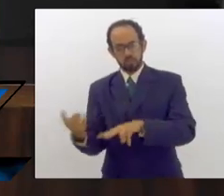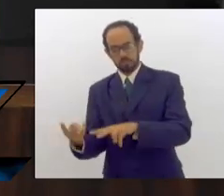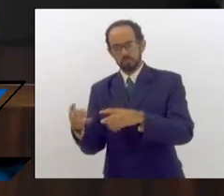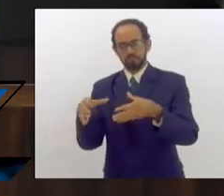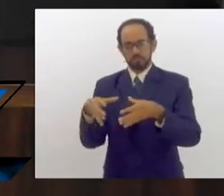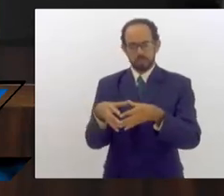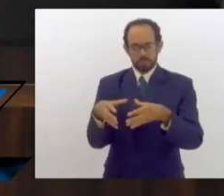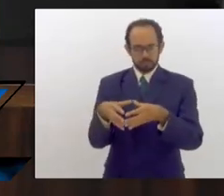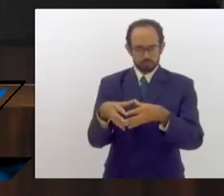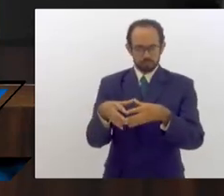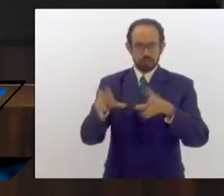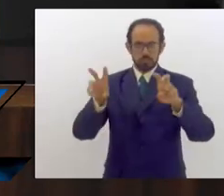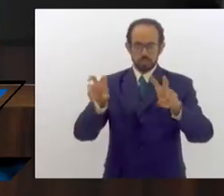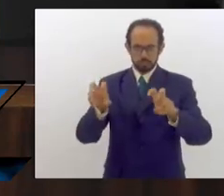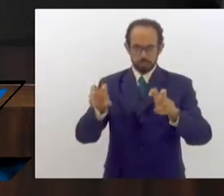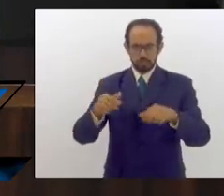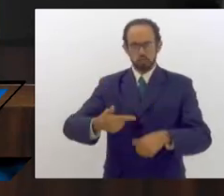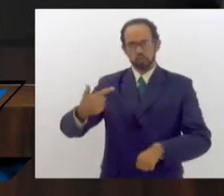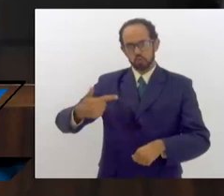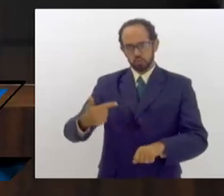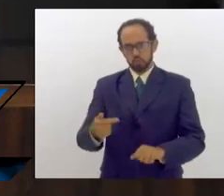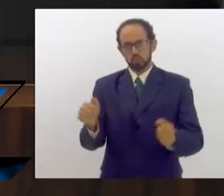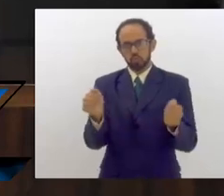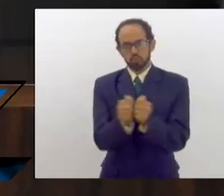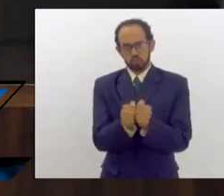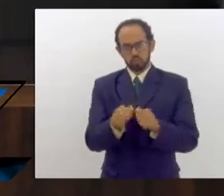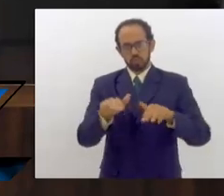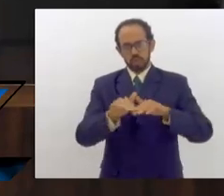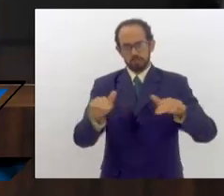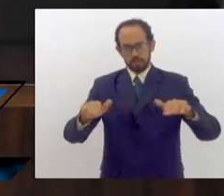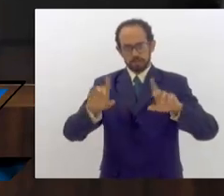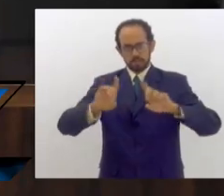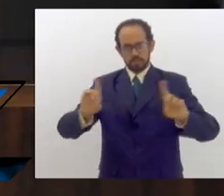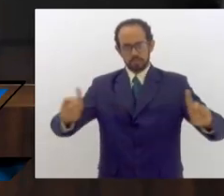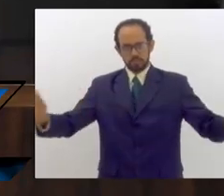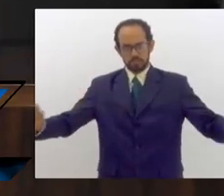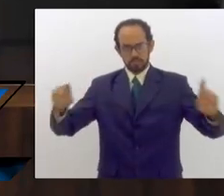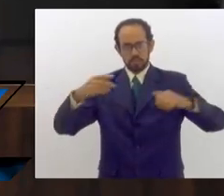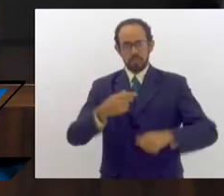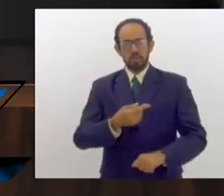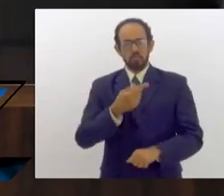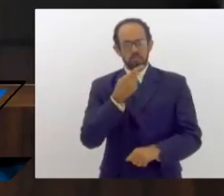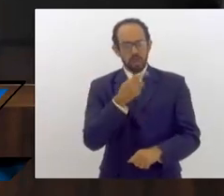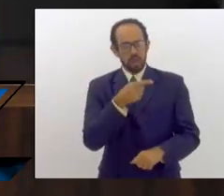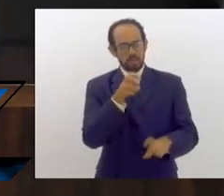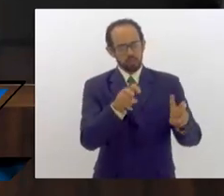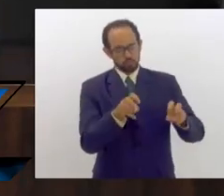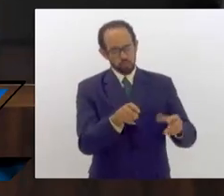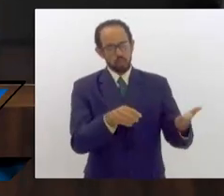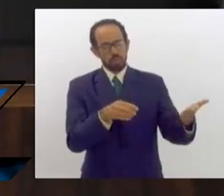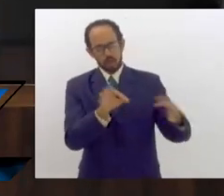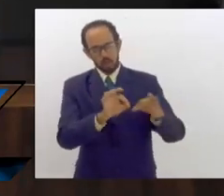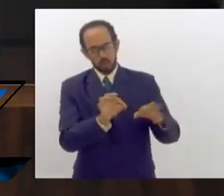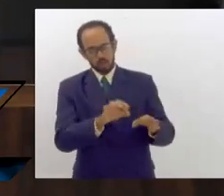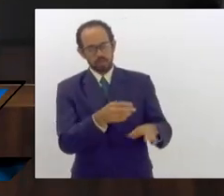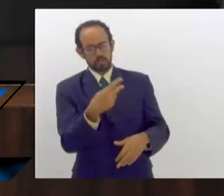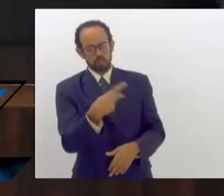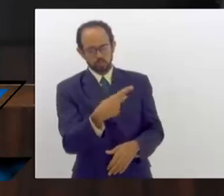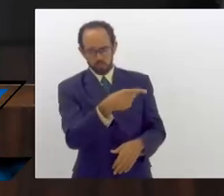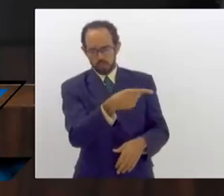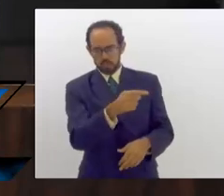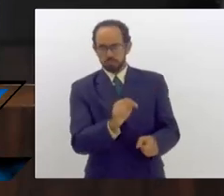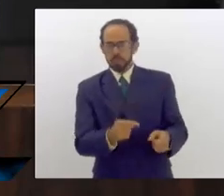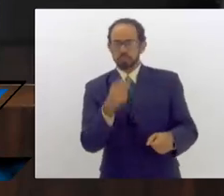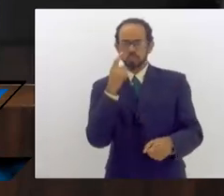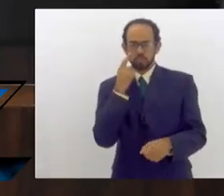e em segundo para a gente junto da mesa diretora deliberar sobre a questão de ódio de vossa excelência e trazer o projeto ou não